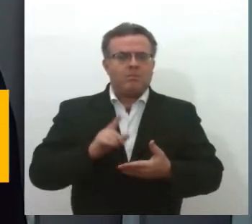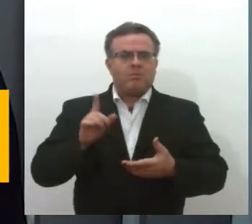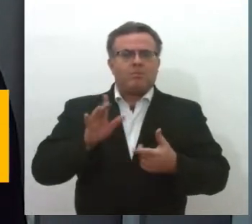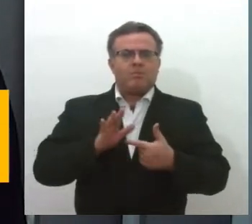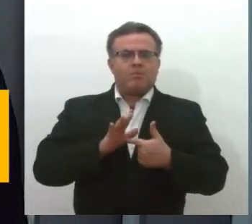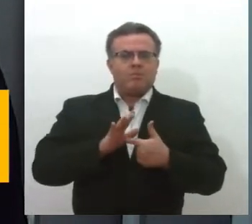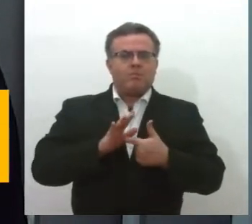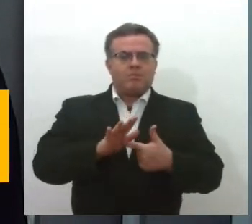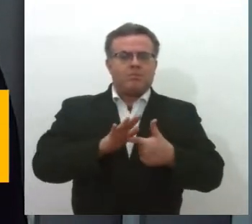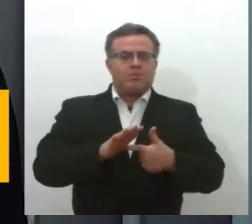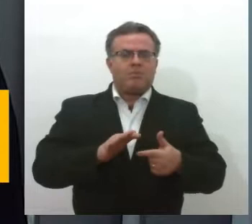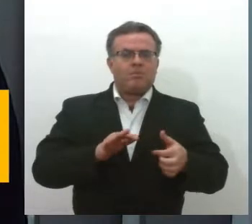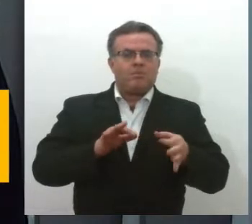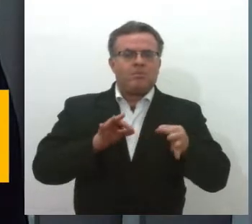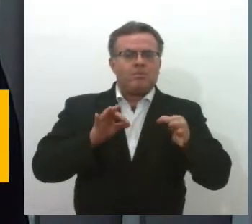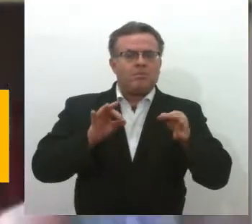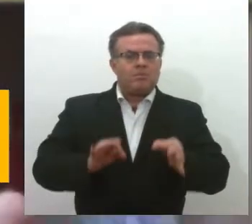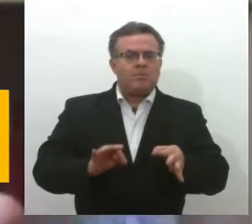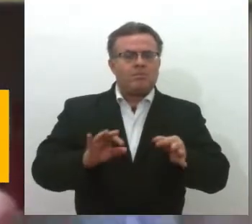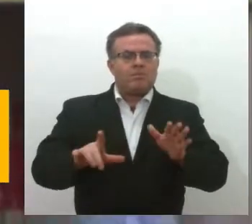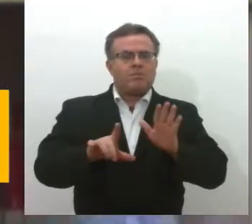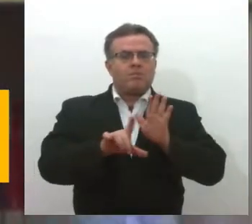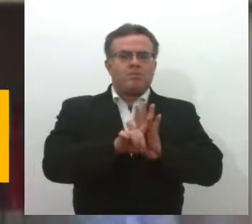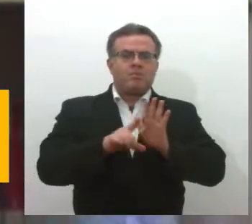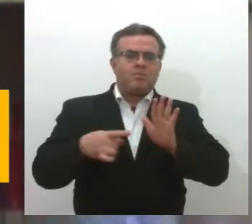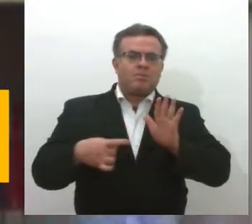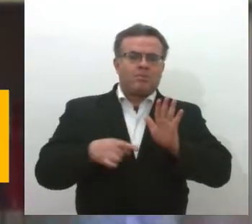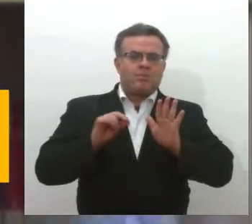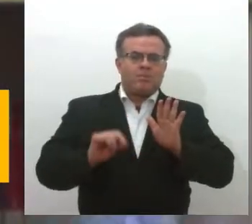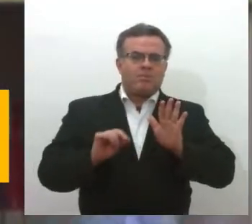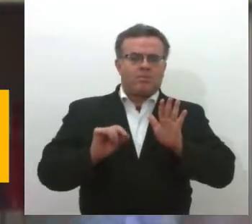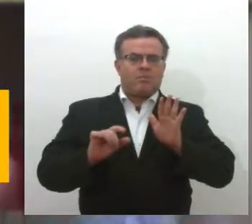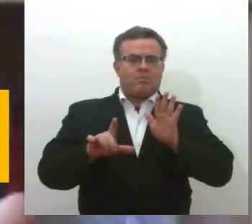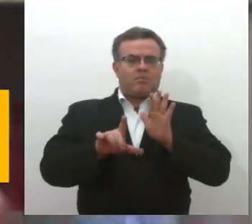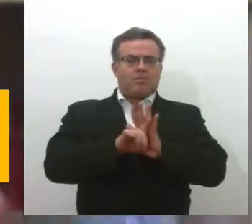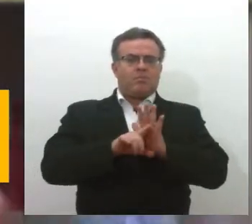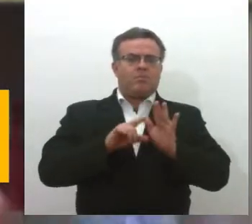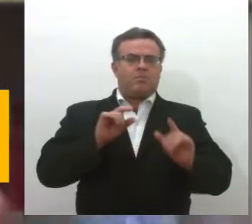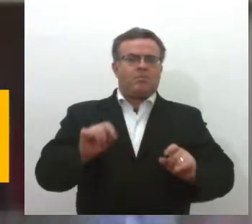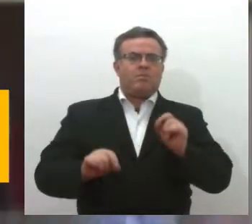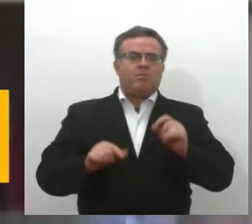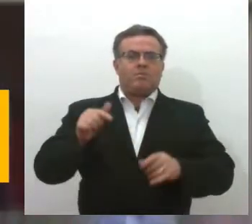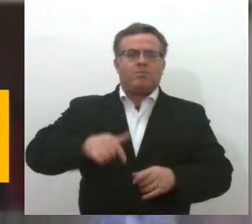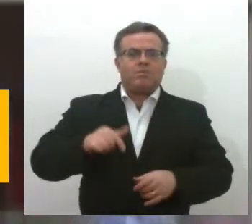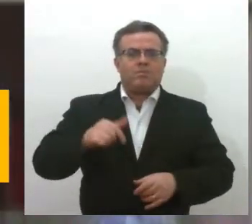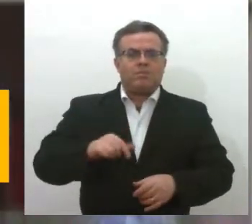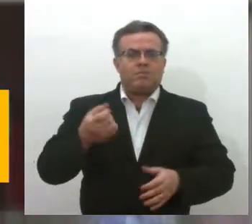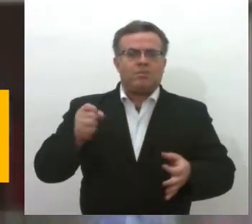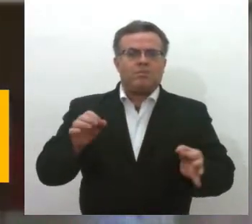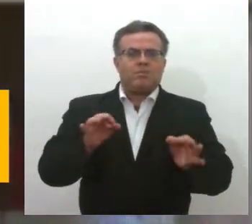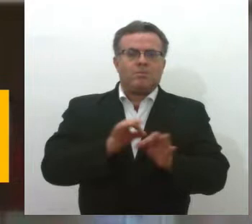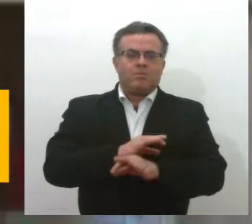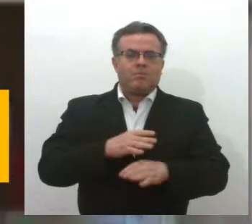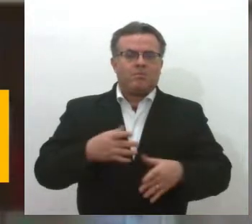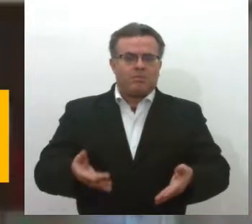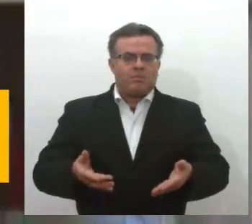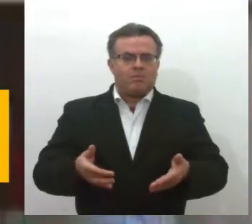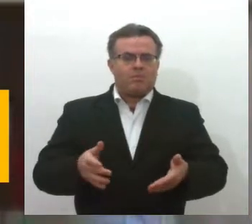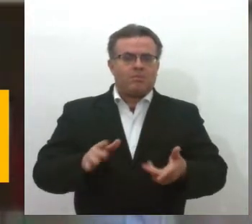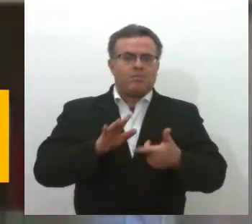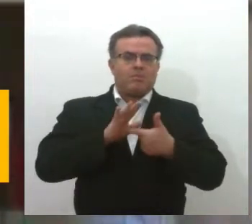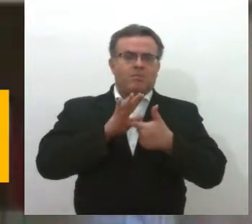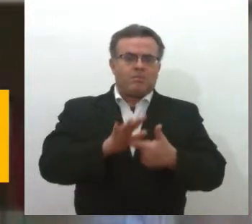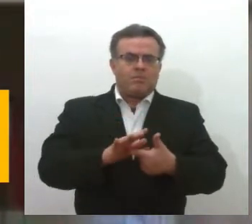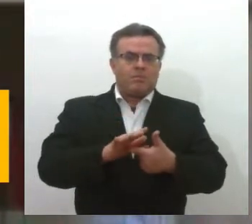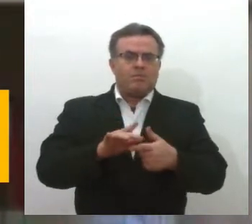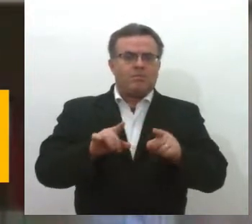eficiente sobre essa questão da lei, né? Uma lei estadual, né, que existe aqui no nosso estado. Preciso destacar também que existe